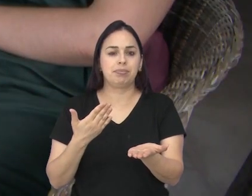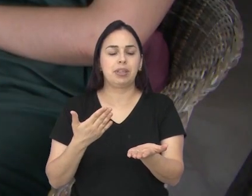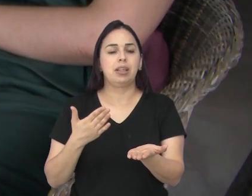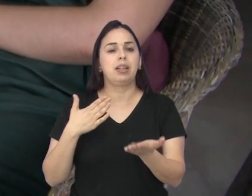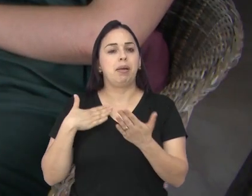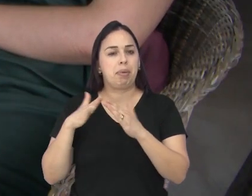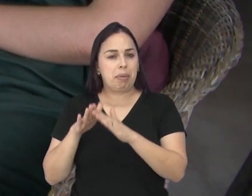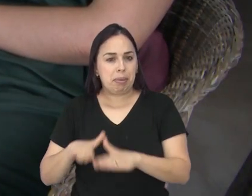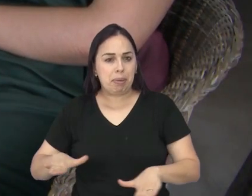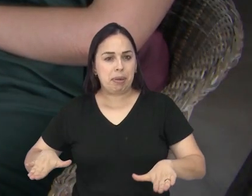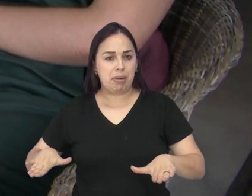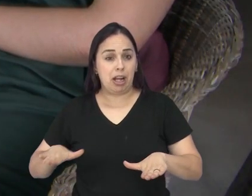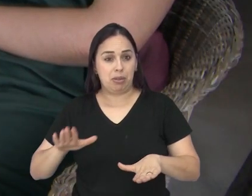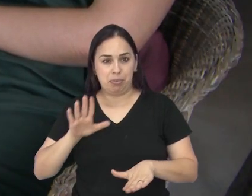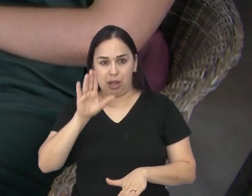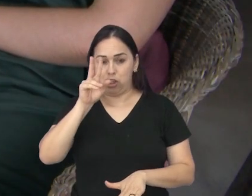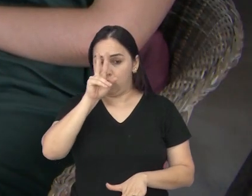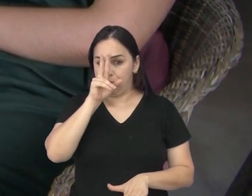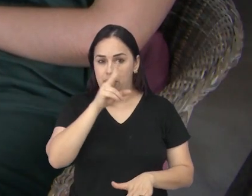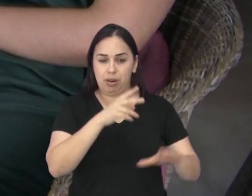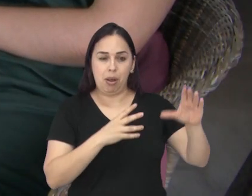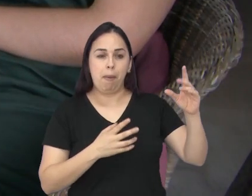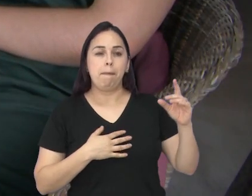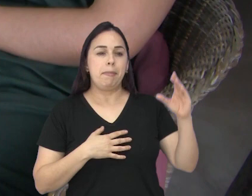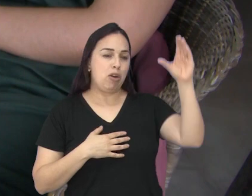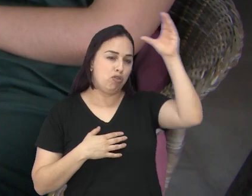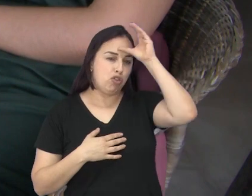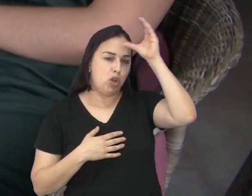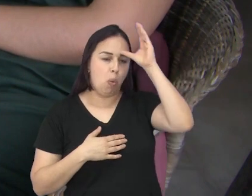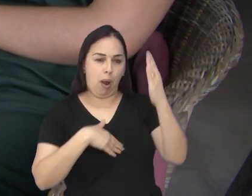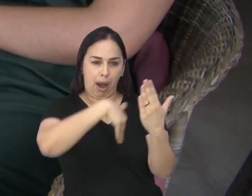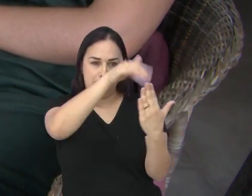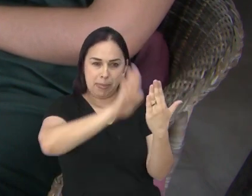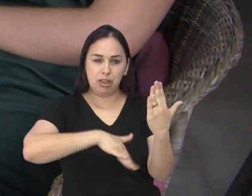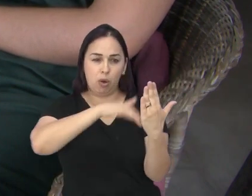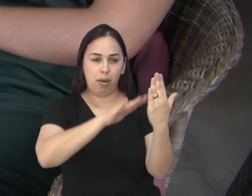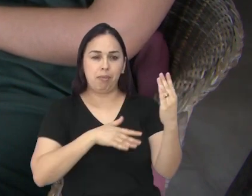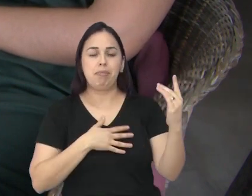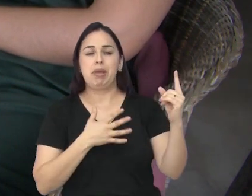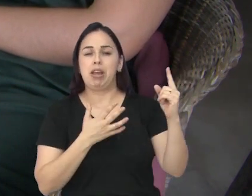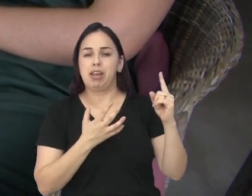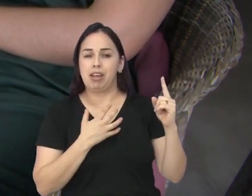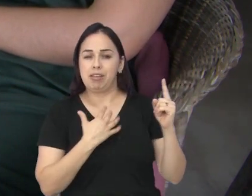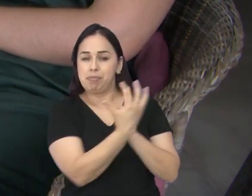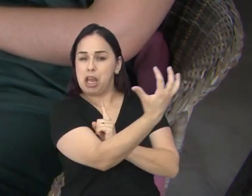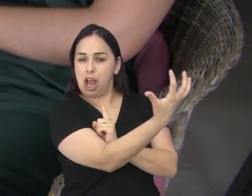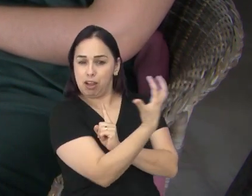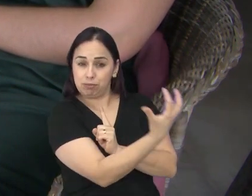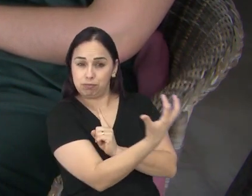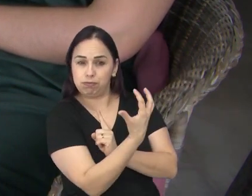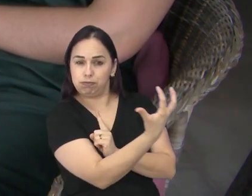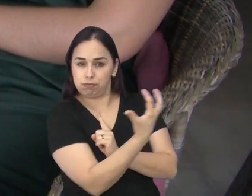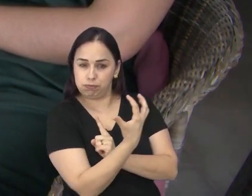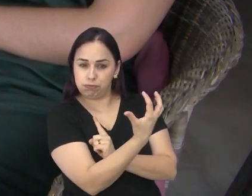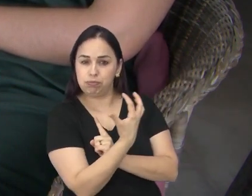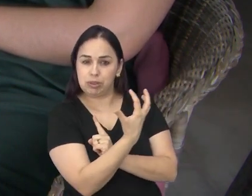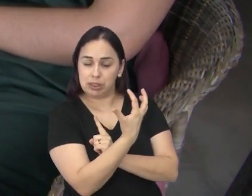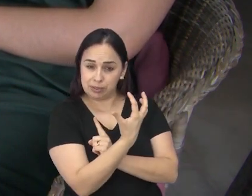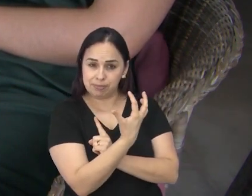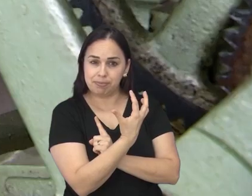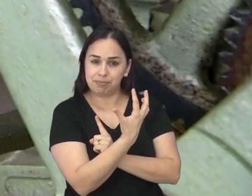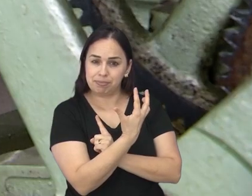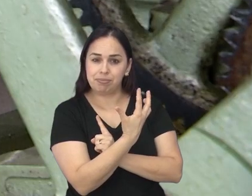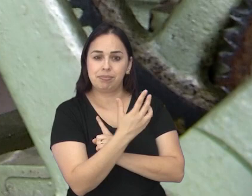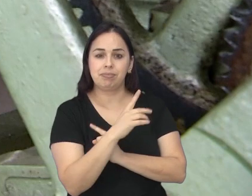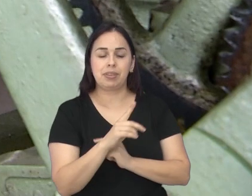uma influência muito forte de um tio meu que era pintor, né? Meu tio Zé, ele era um pintor. Foi assim,